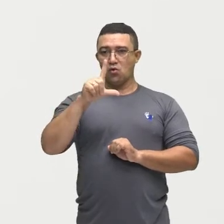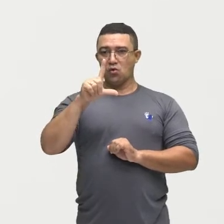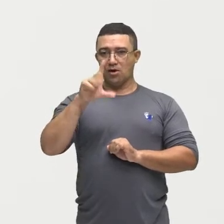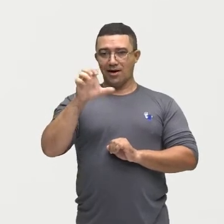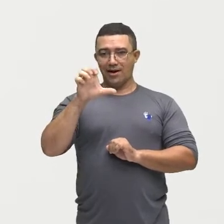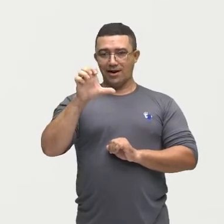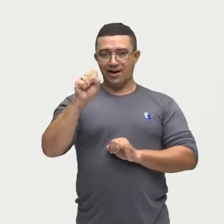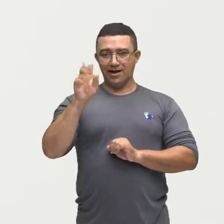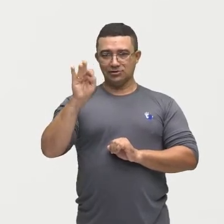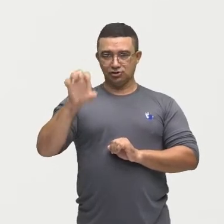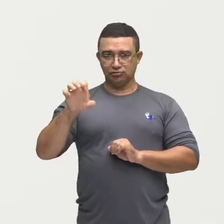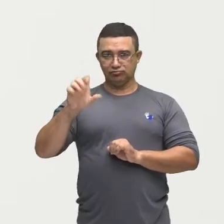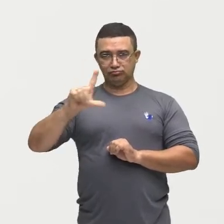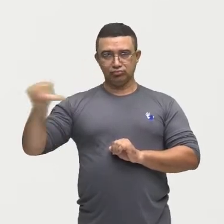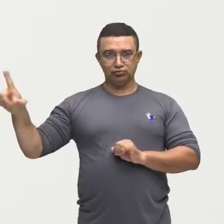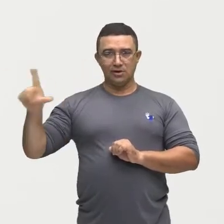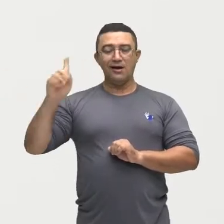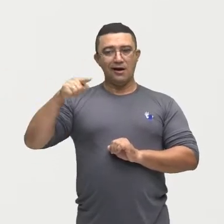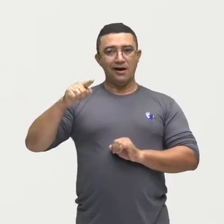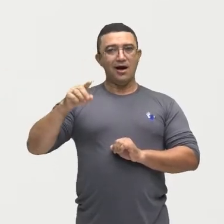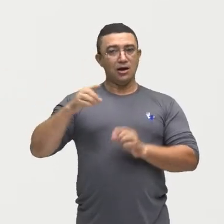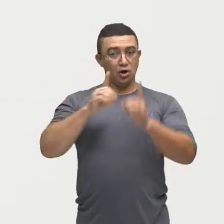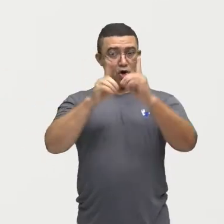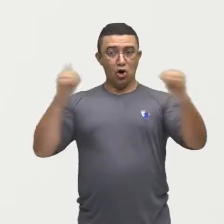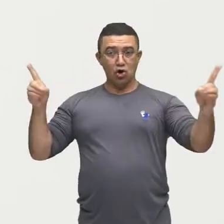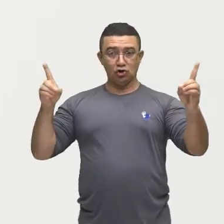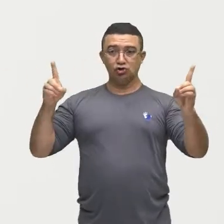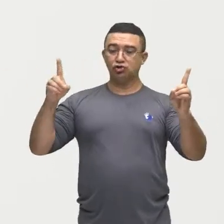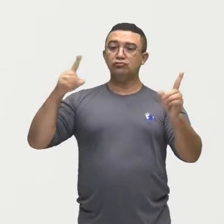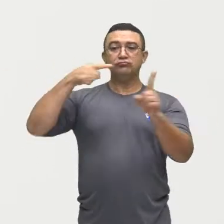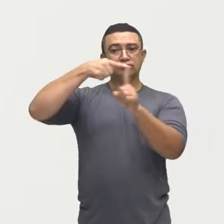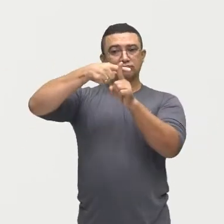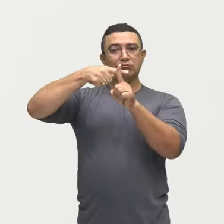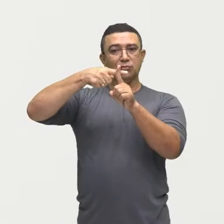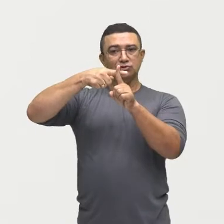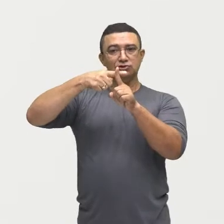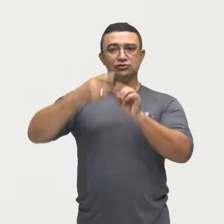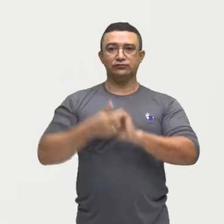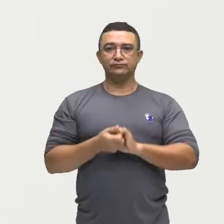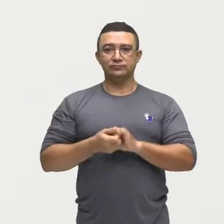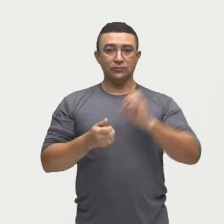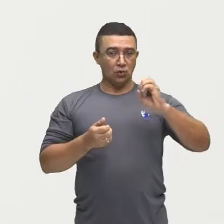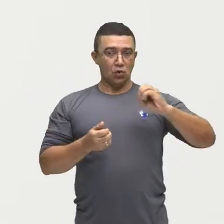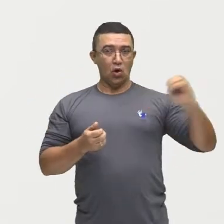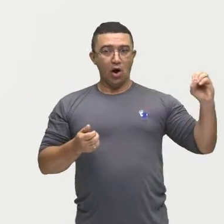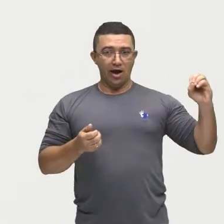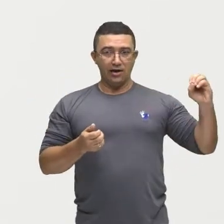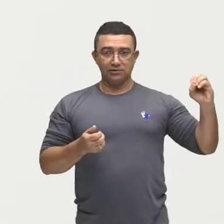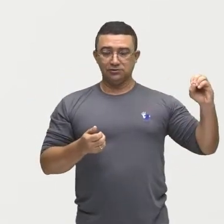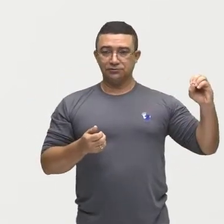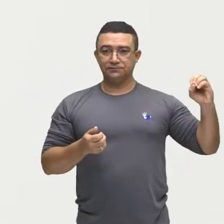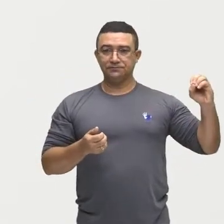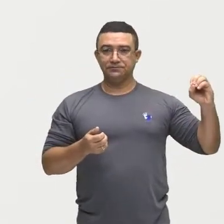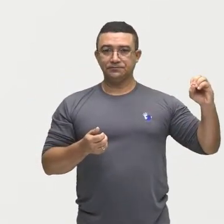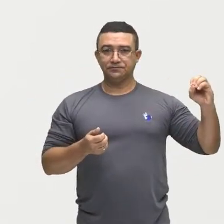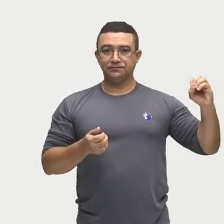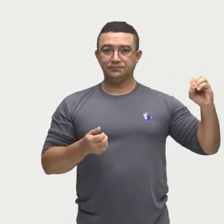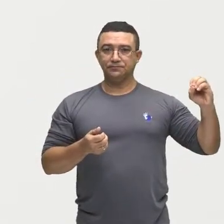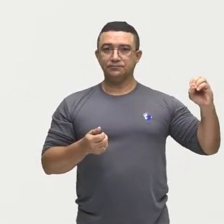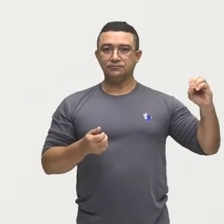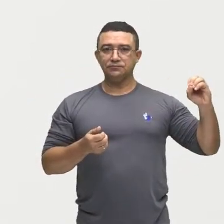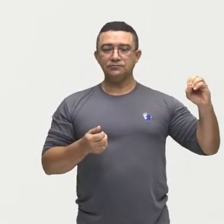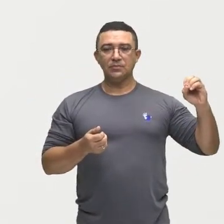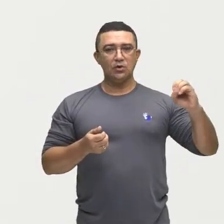gente vai ter as longitudes positivas, né? E o hemisfério oeste, que ficou definido, né? A gente